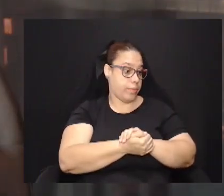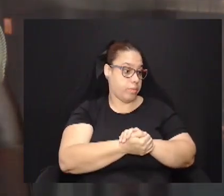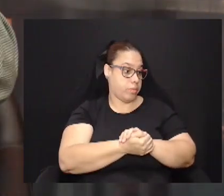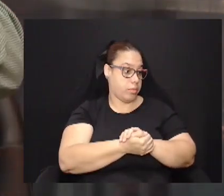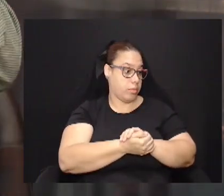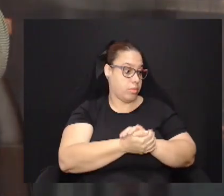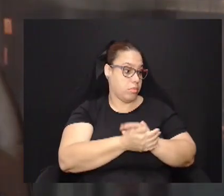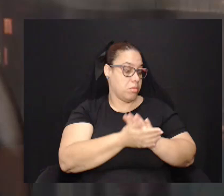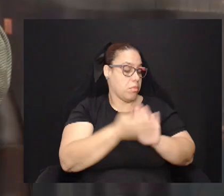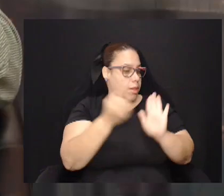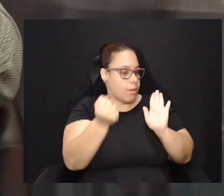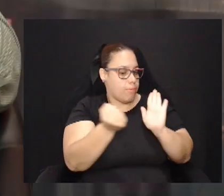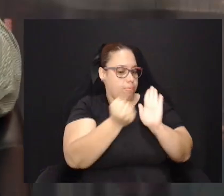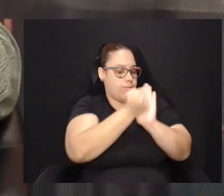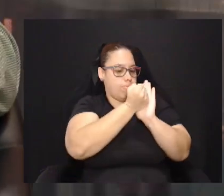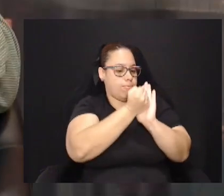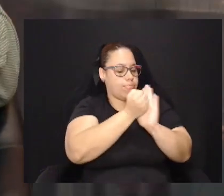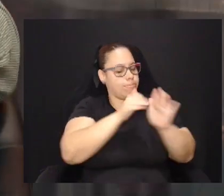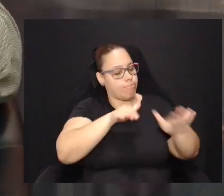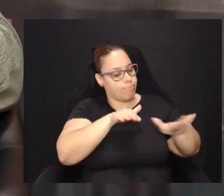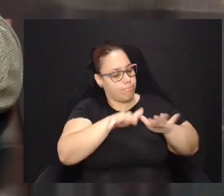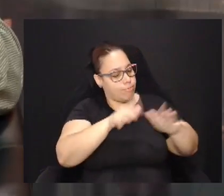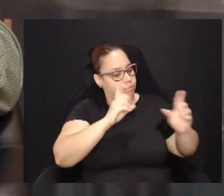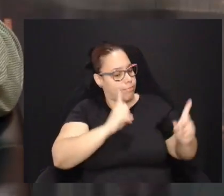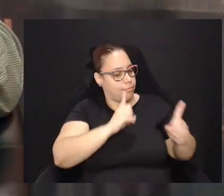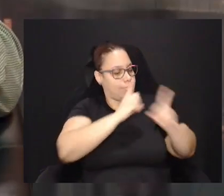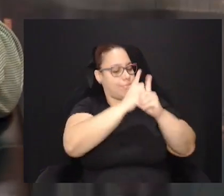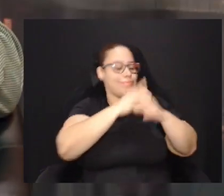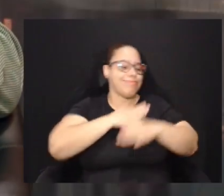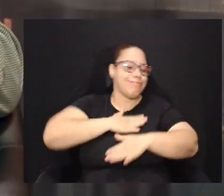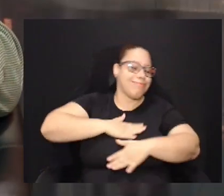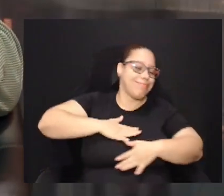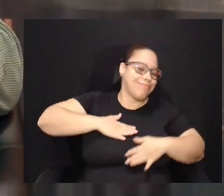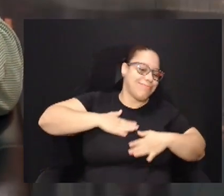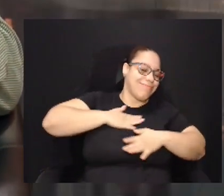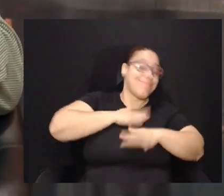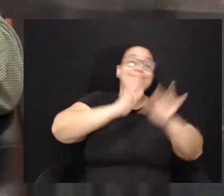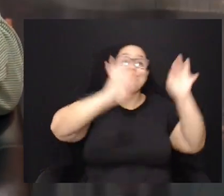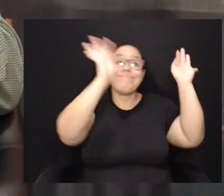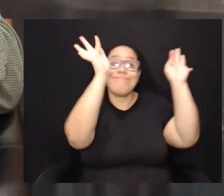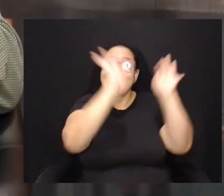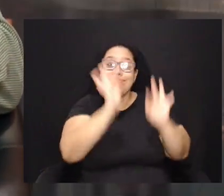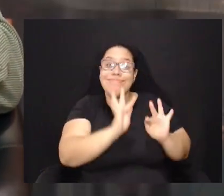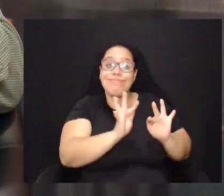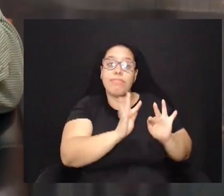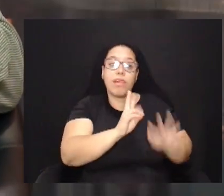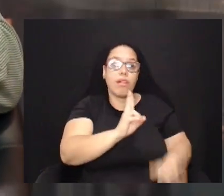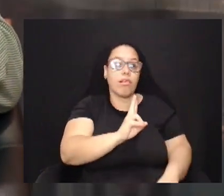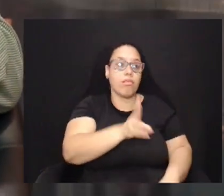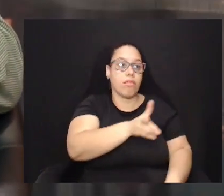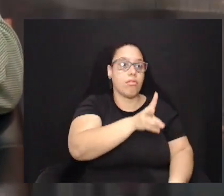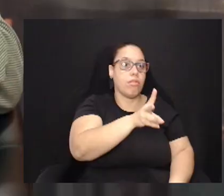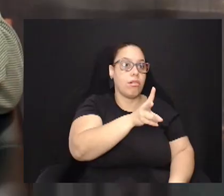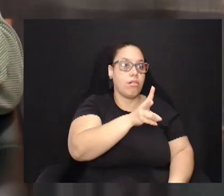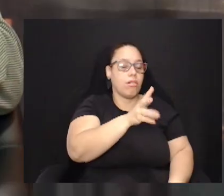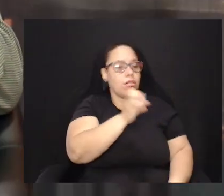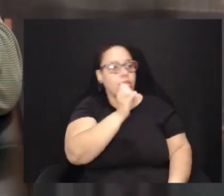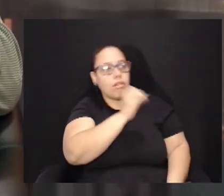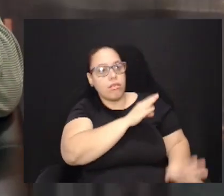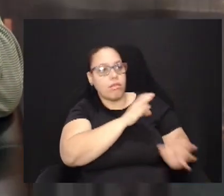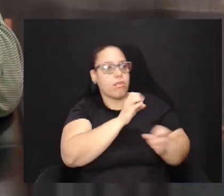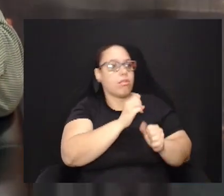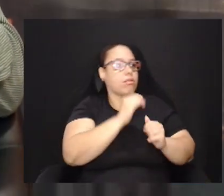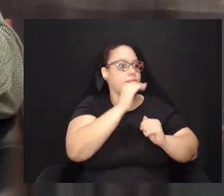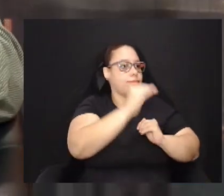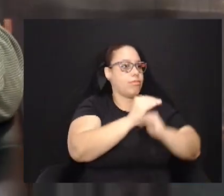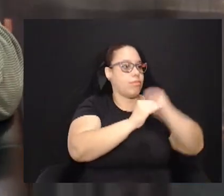daquele momento, daquele encontro gostoso, feliz, né? E nem sempre você se atualiza com o decorrer do tempo.